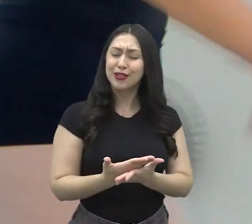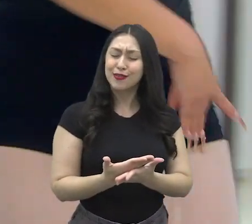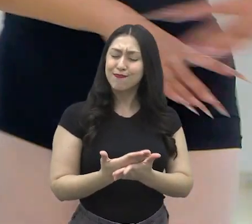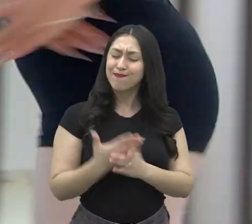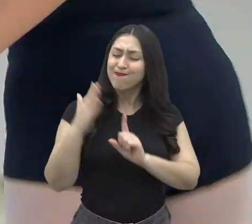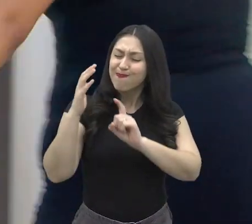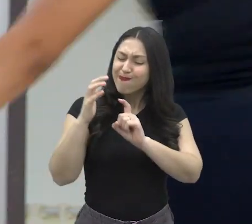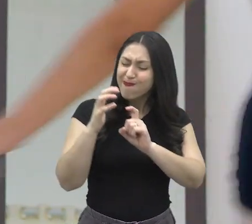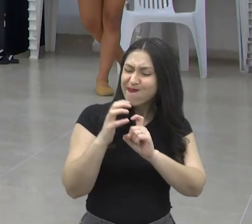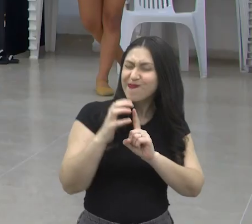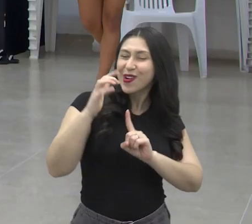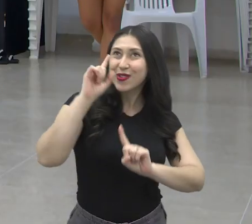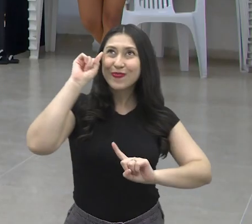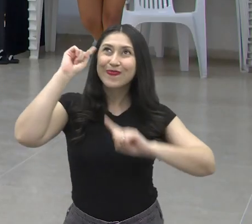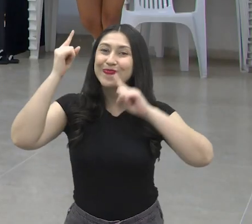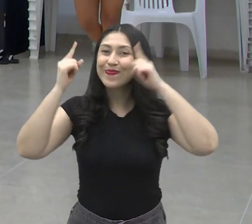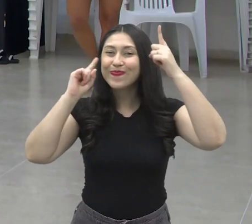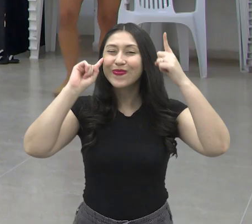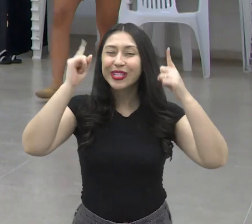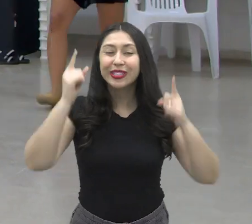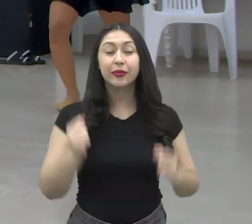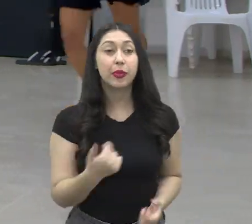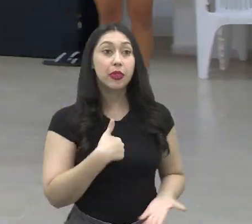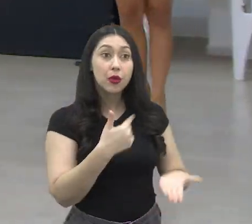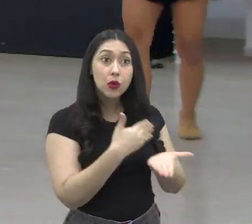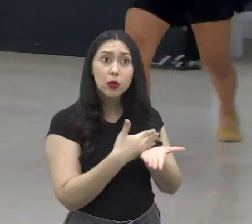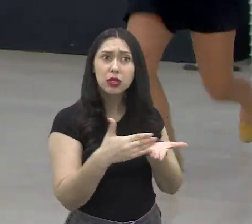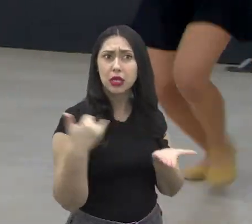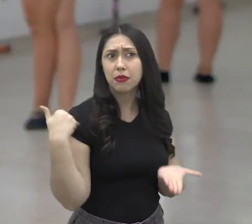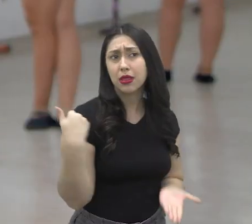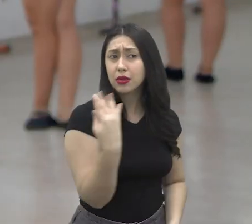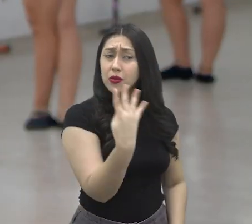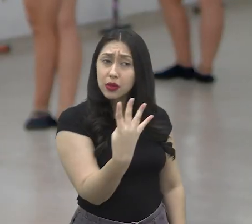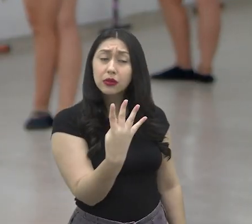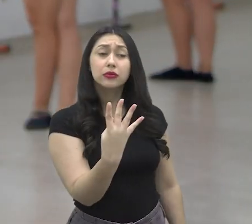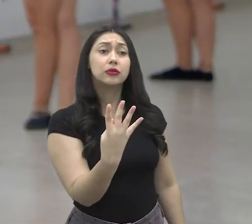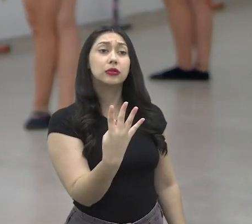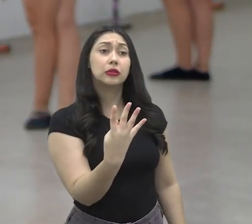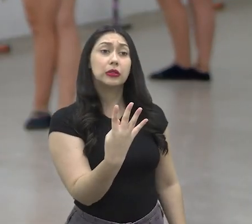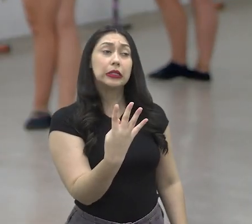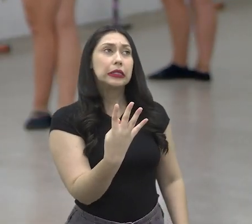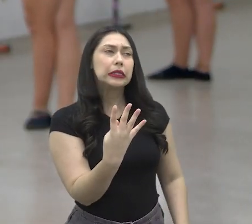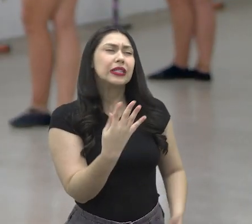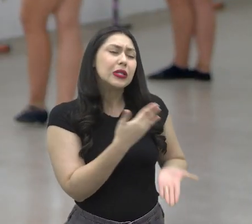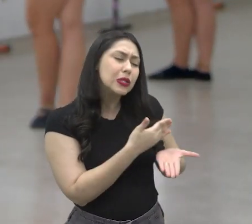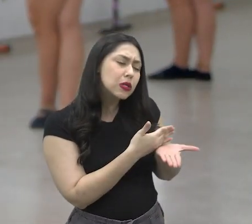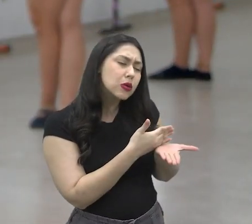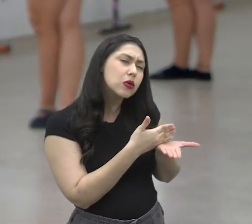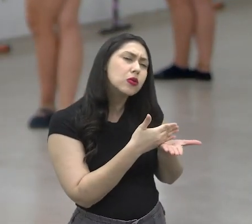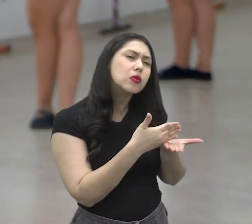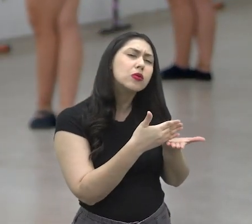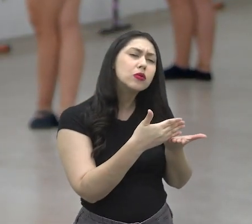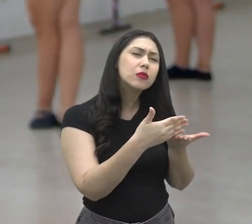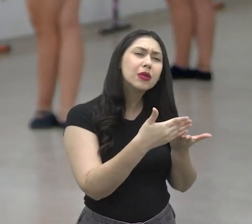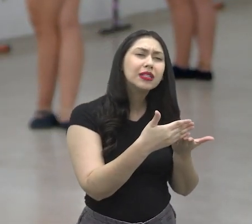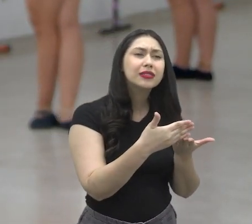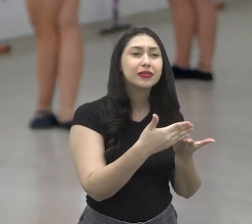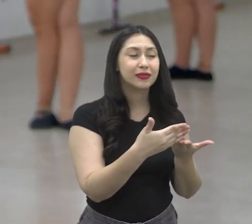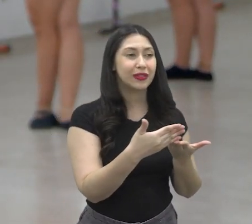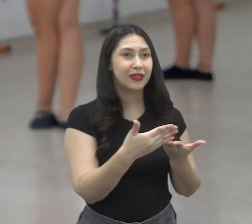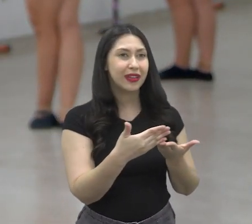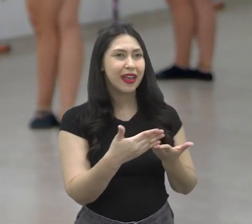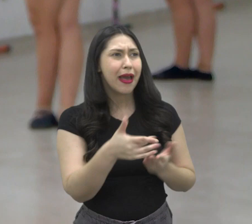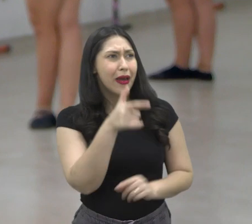mais autoconfiante, resiliente e criativa. Eu comecei aos meus 4 anos de idade. Inicialmente